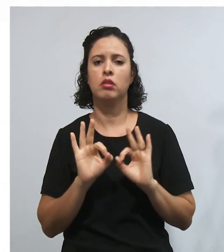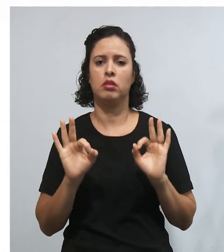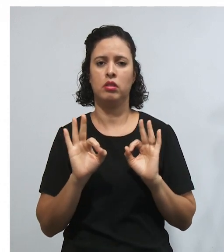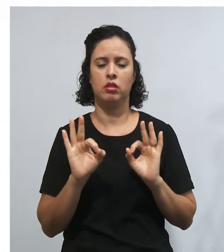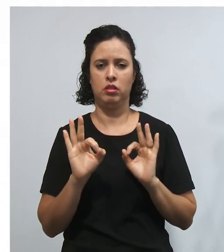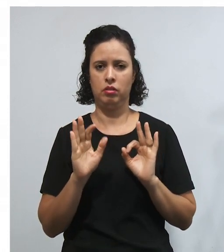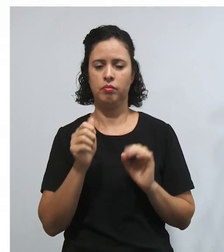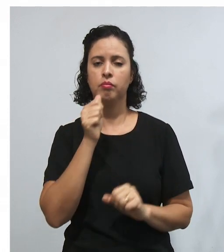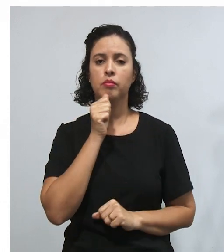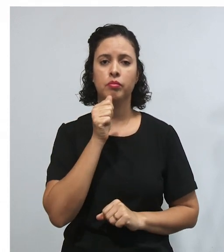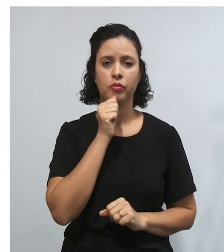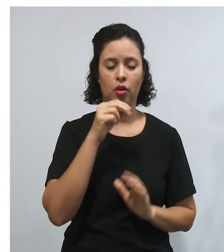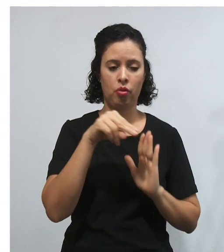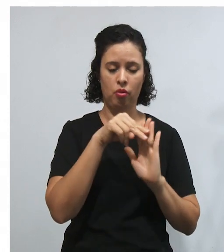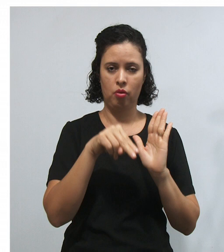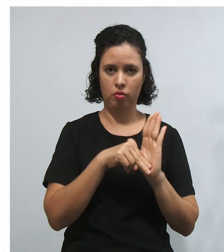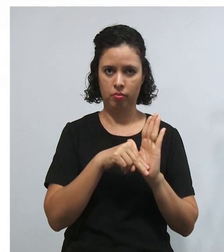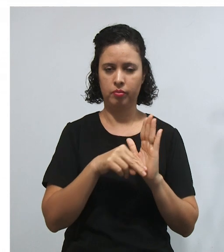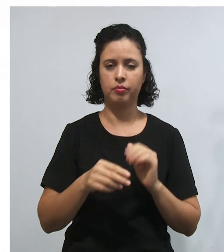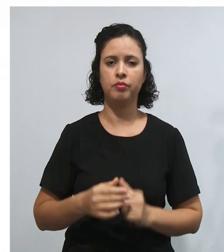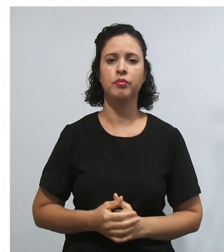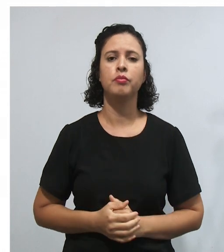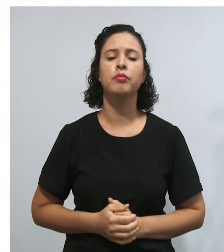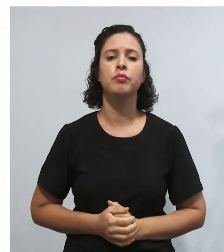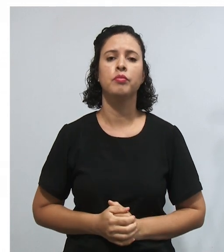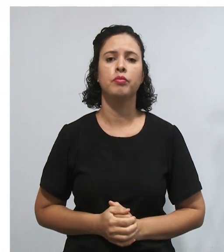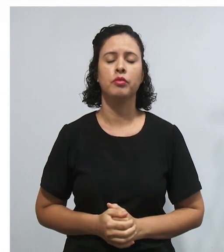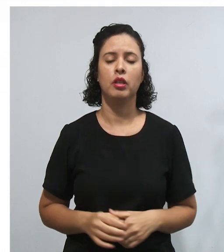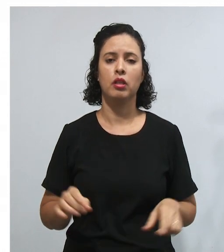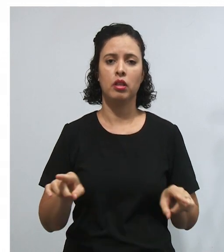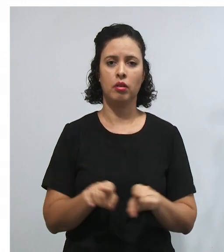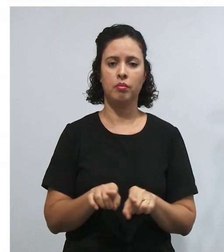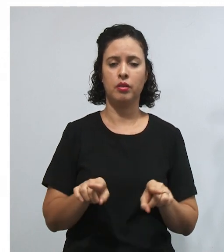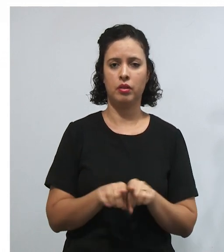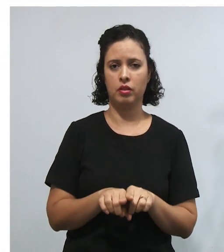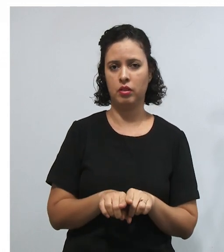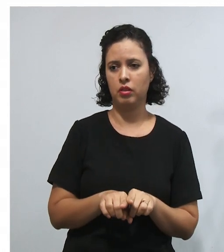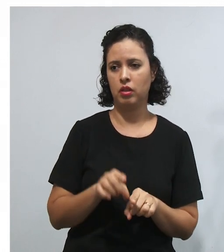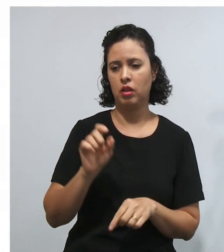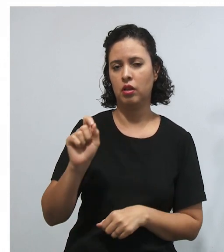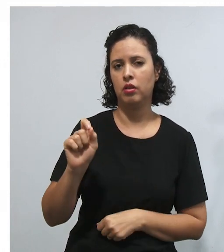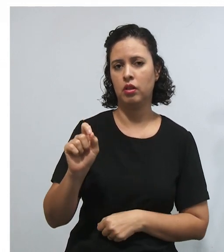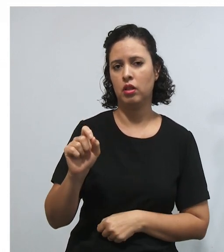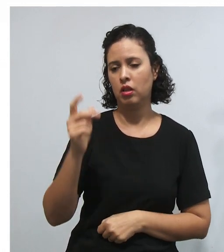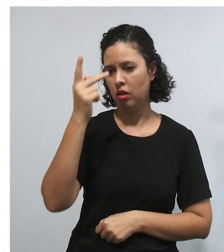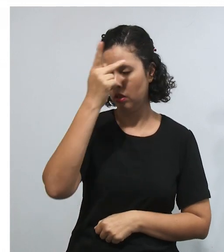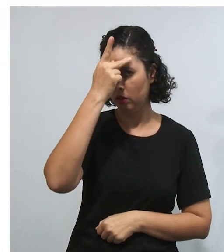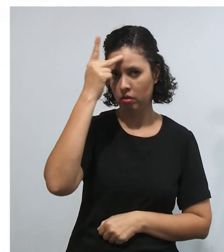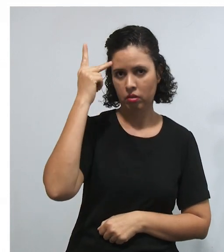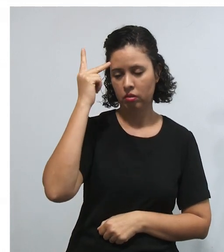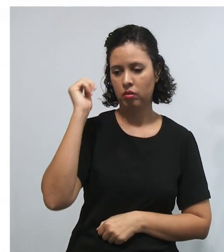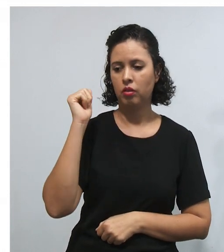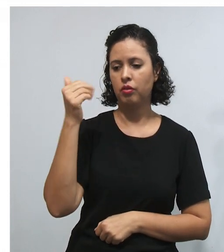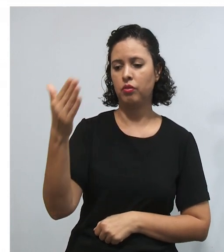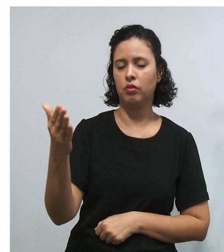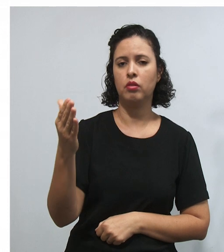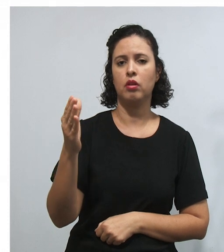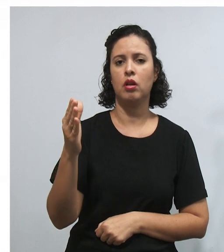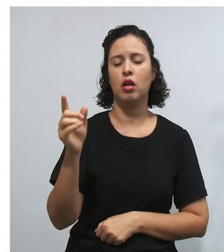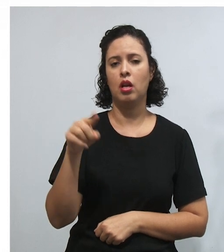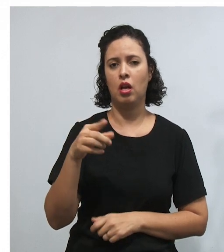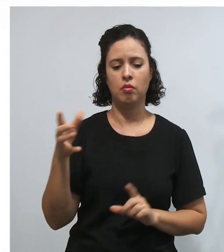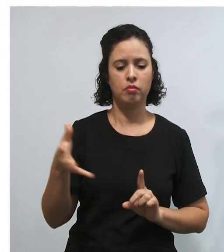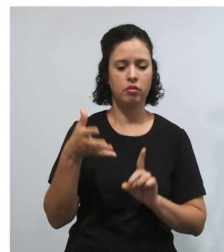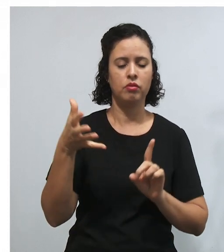norma regulamentadora, tá? E a ação popular como um meio posto nas mãos do cidadão para provocar